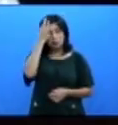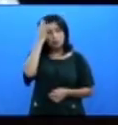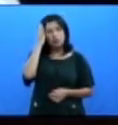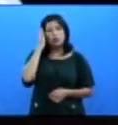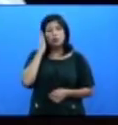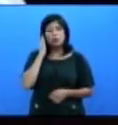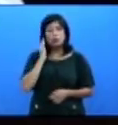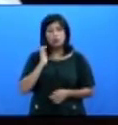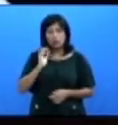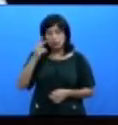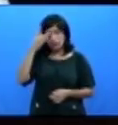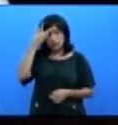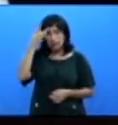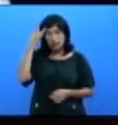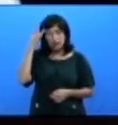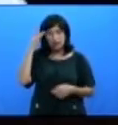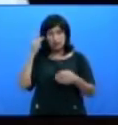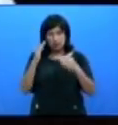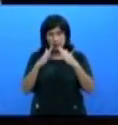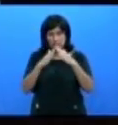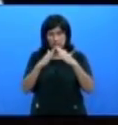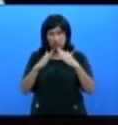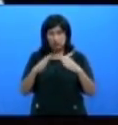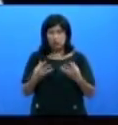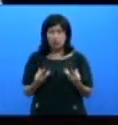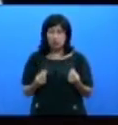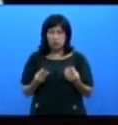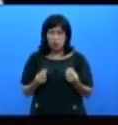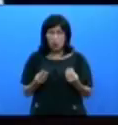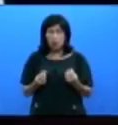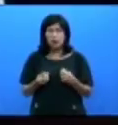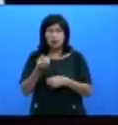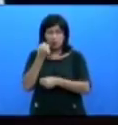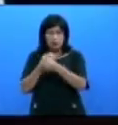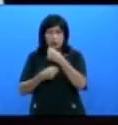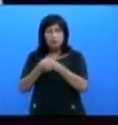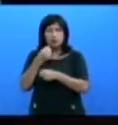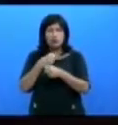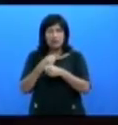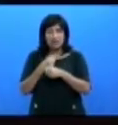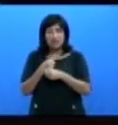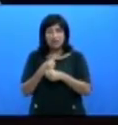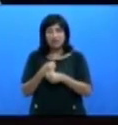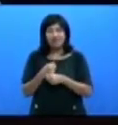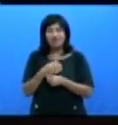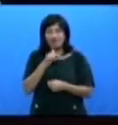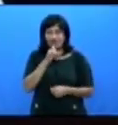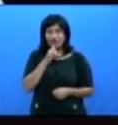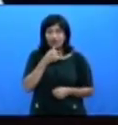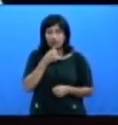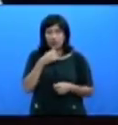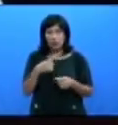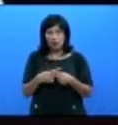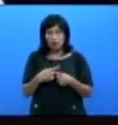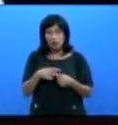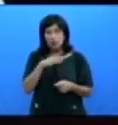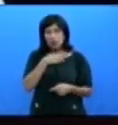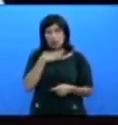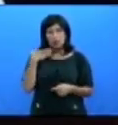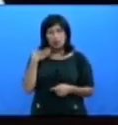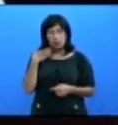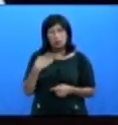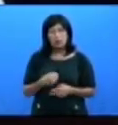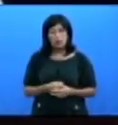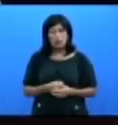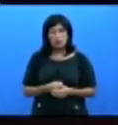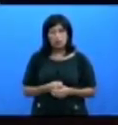uma pessoa que morou muito tempo lá, que fez história também, nos deixou. Nós ficamos muito tristes porque a pessoa